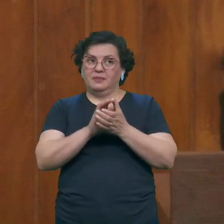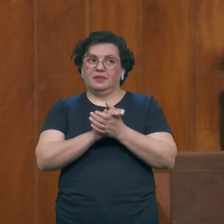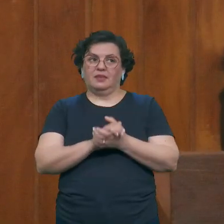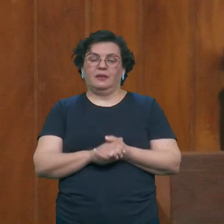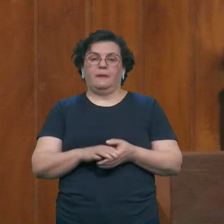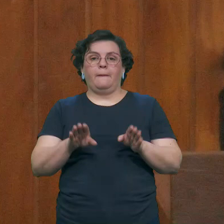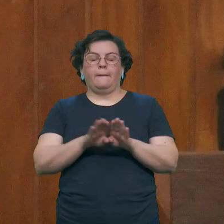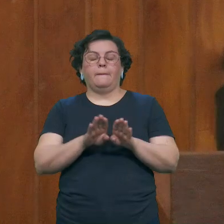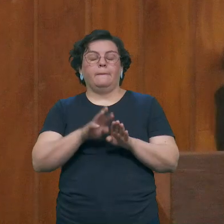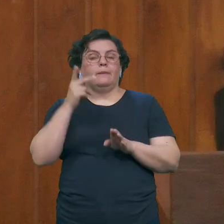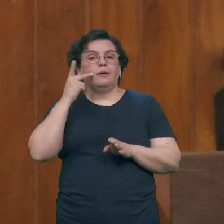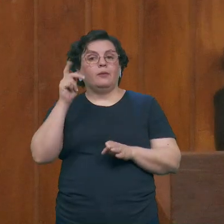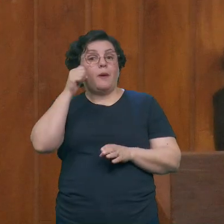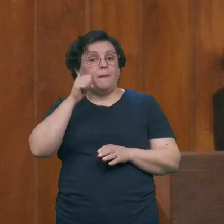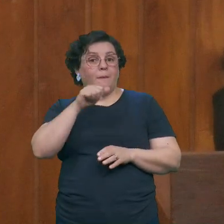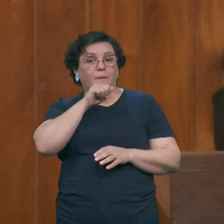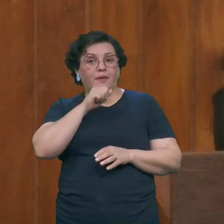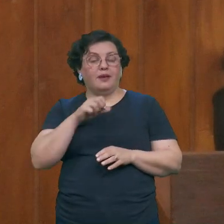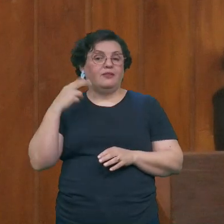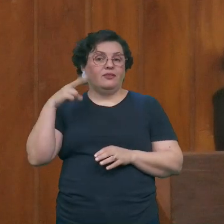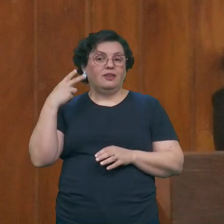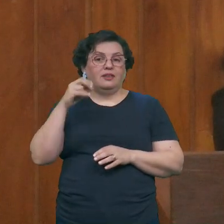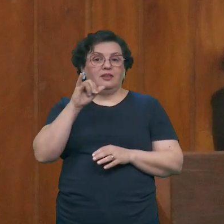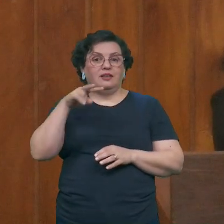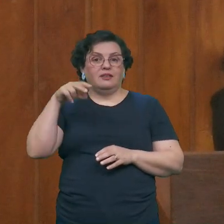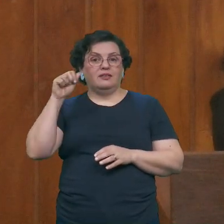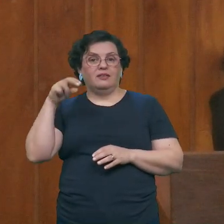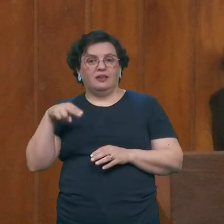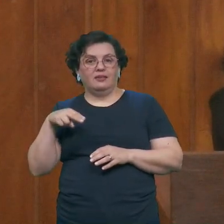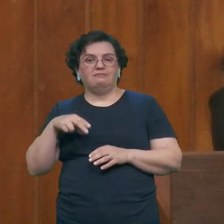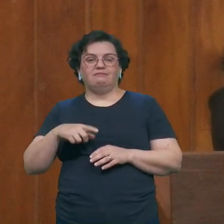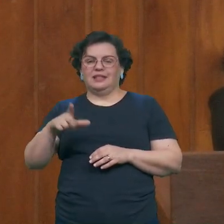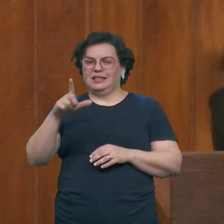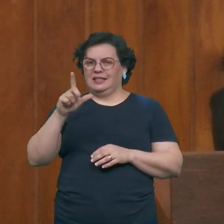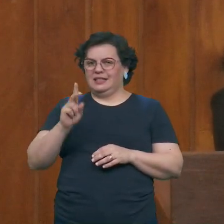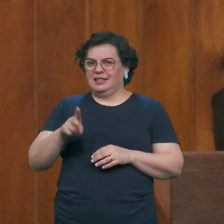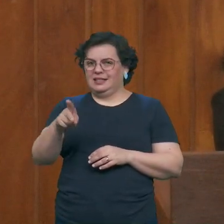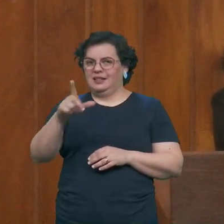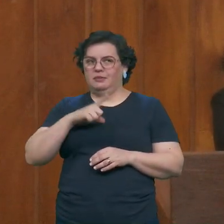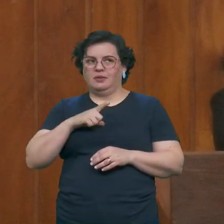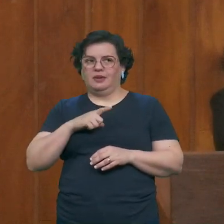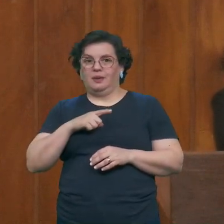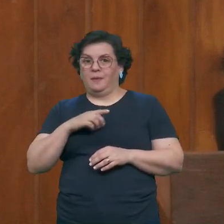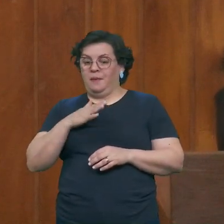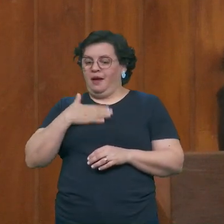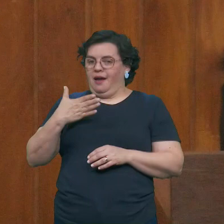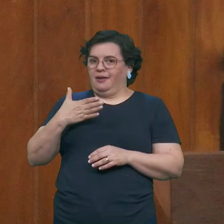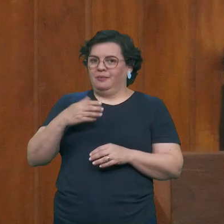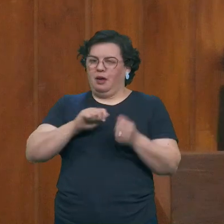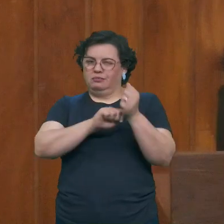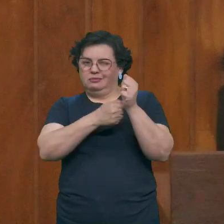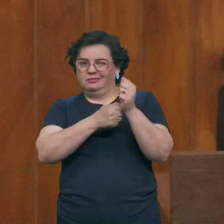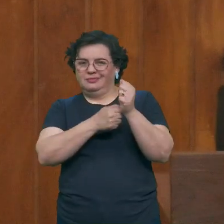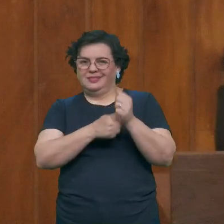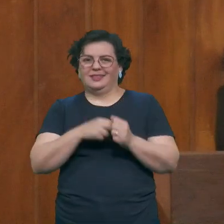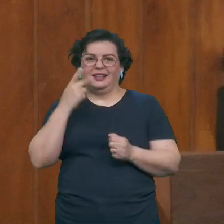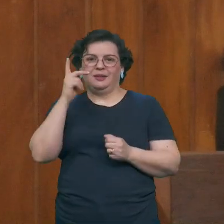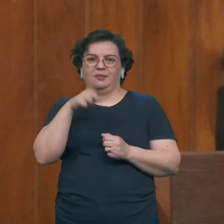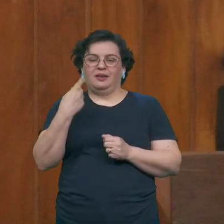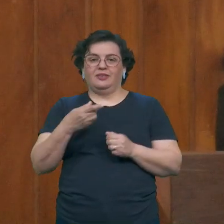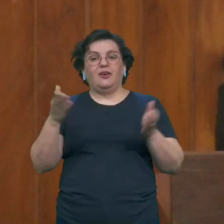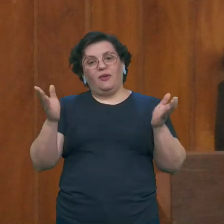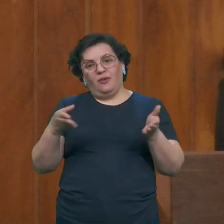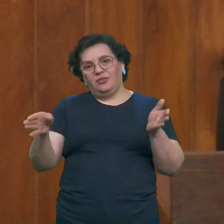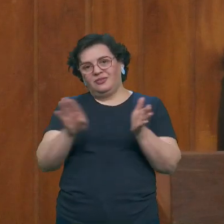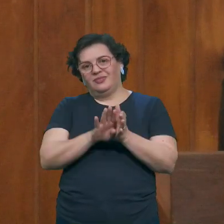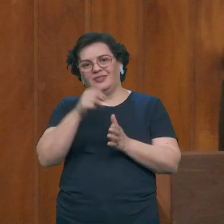ser, e também mãe do vereador Ivan Negão, sempre tem uma surpresa aí, sempre ele tem uma... E hoje veio aí a